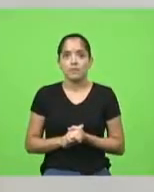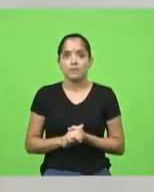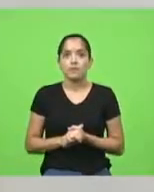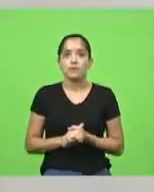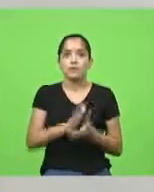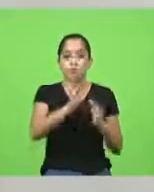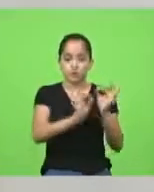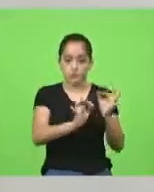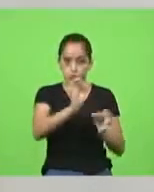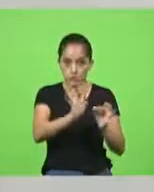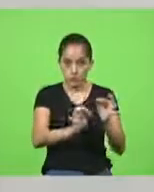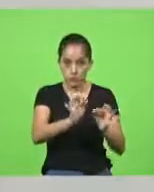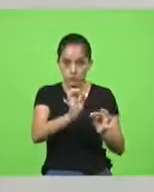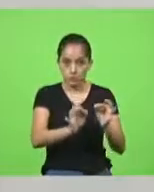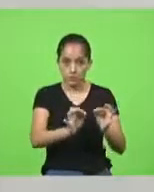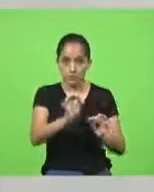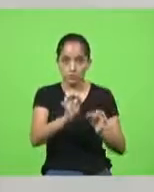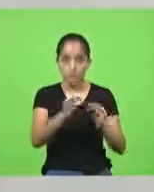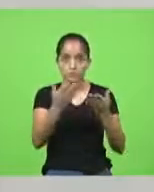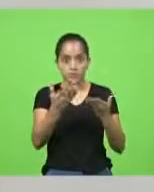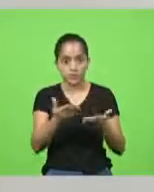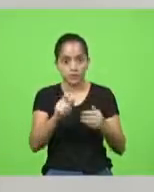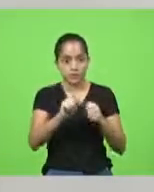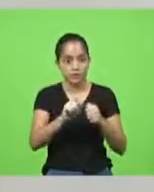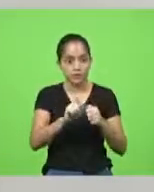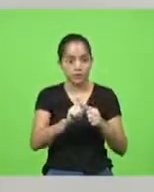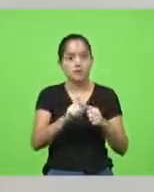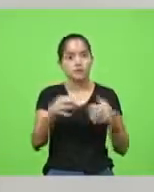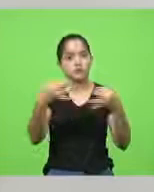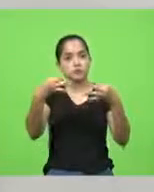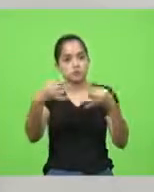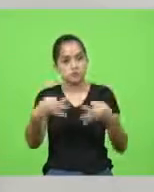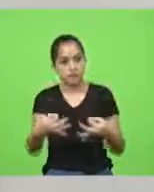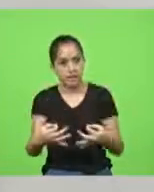Julgou um trabalho que foi feito de forma séria